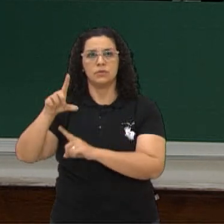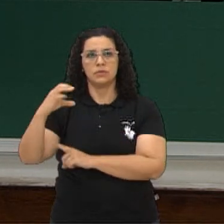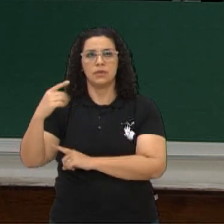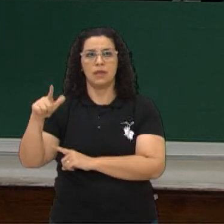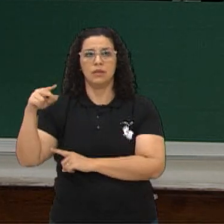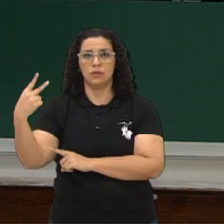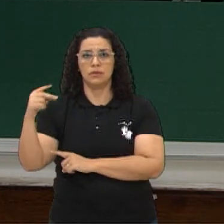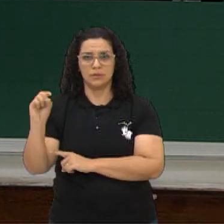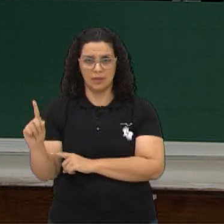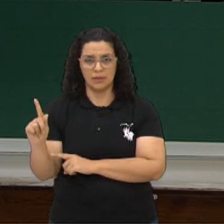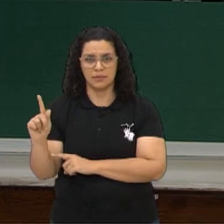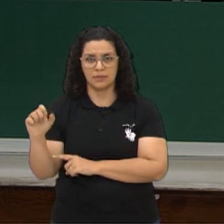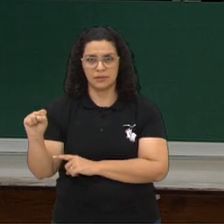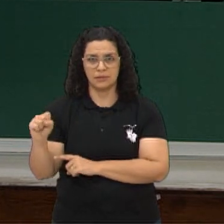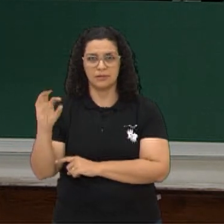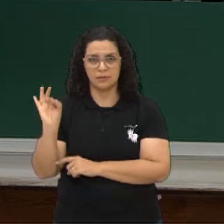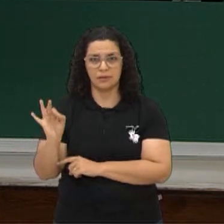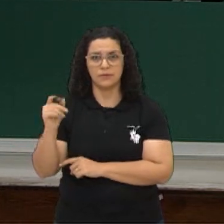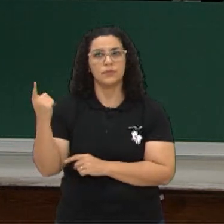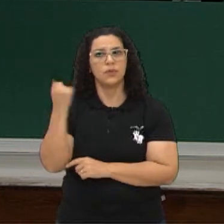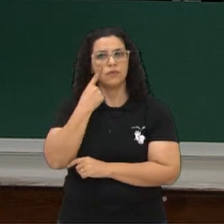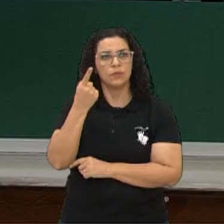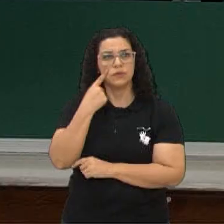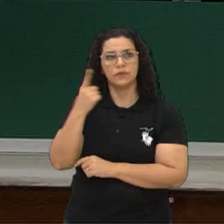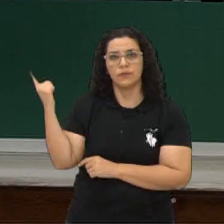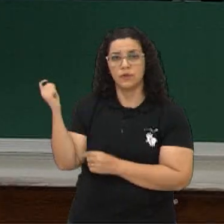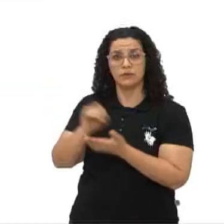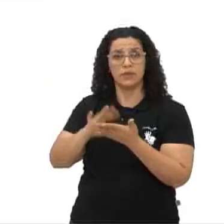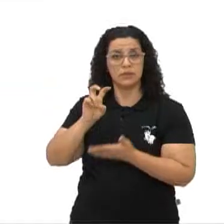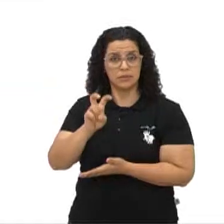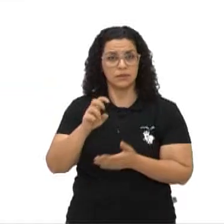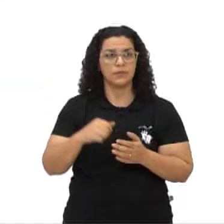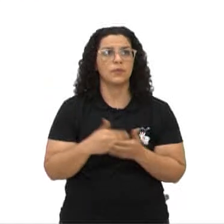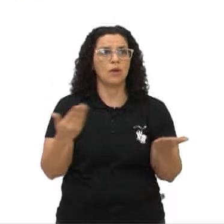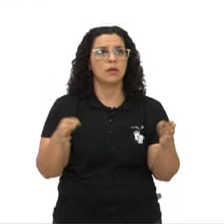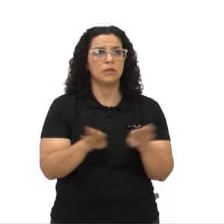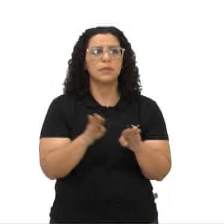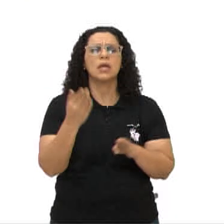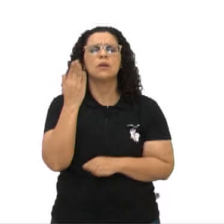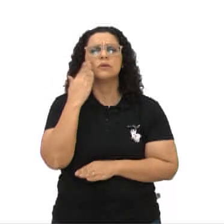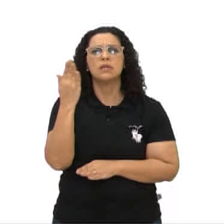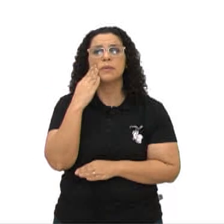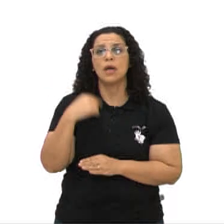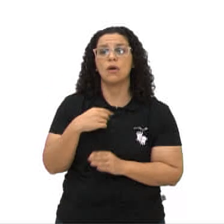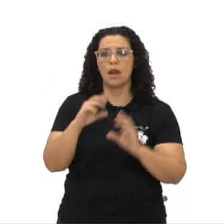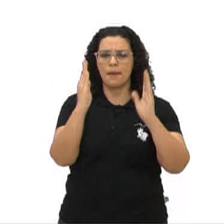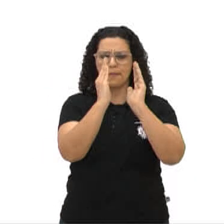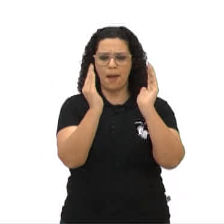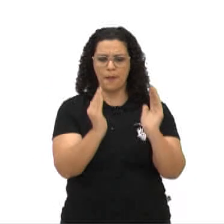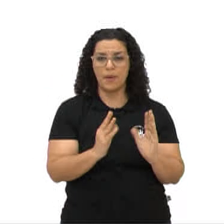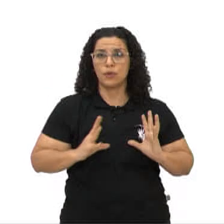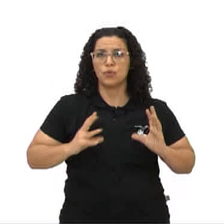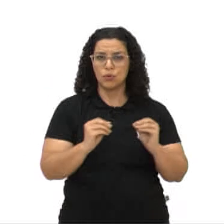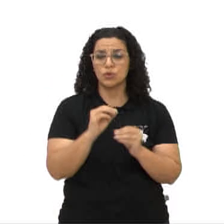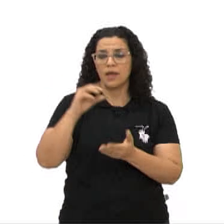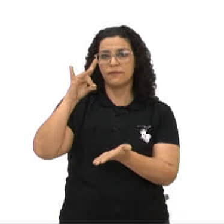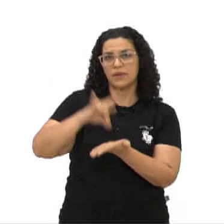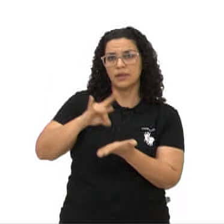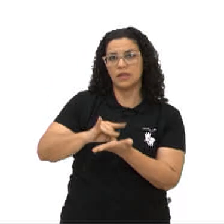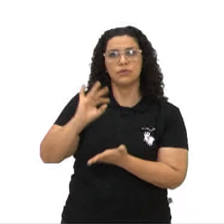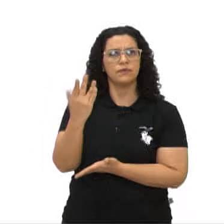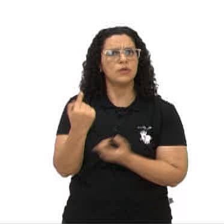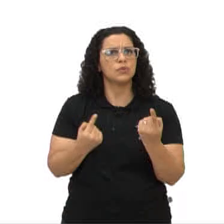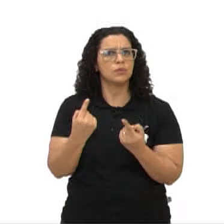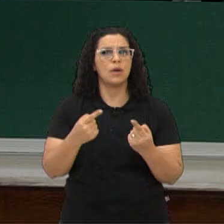gasoso. Certinho? Agora vamos então para a atividade 5 e eu quero saber de todas as frases ali o que é